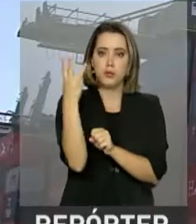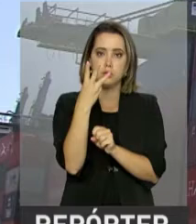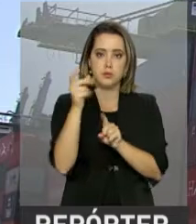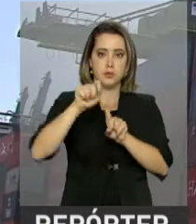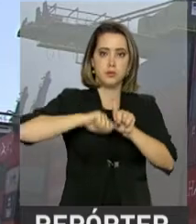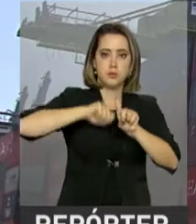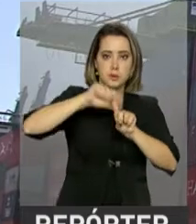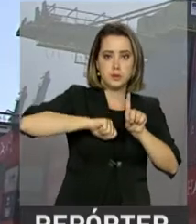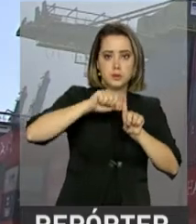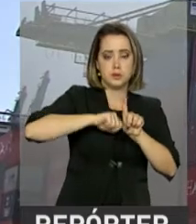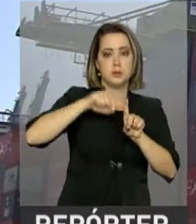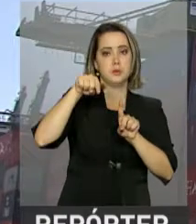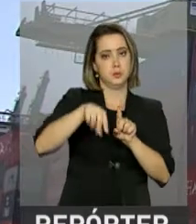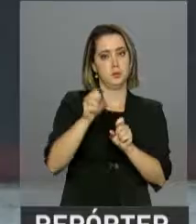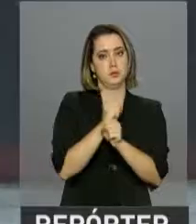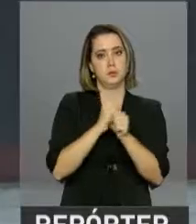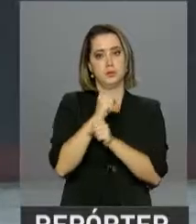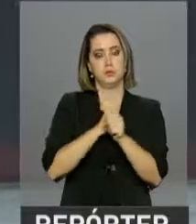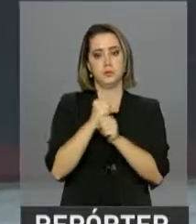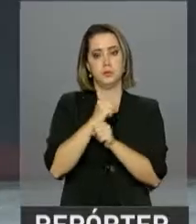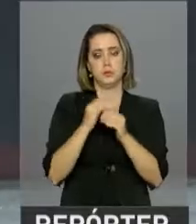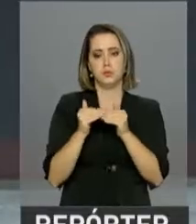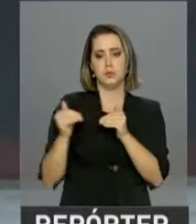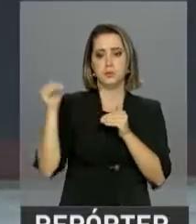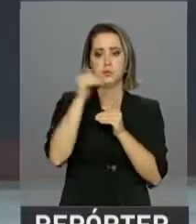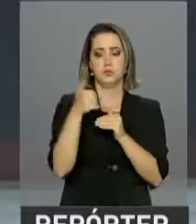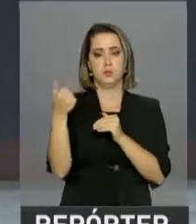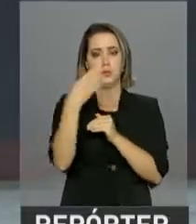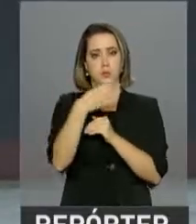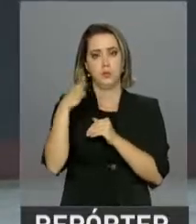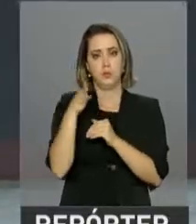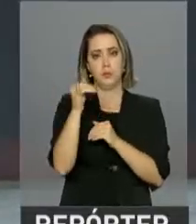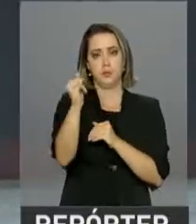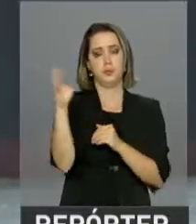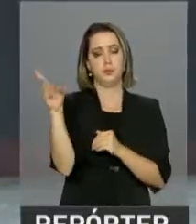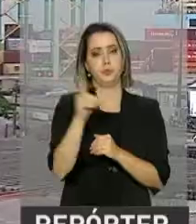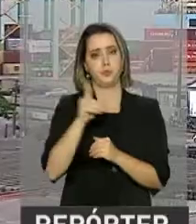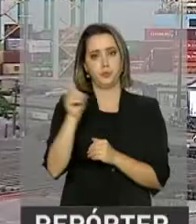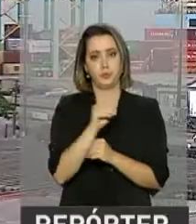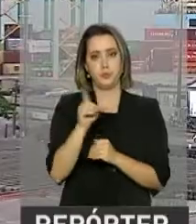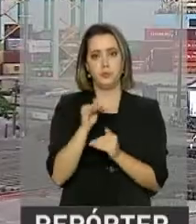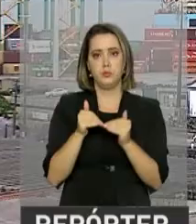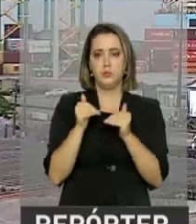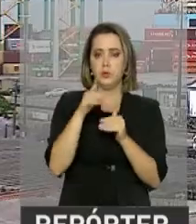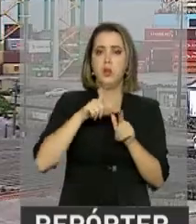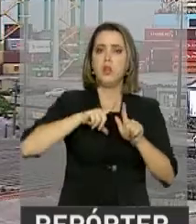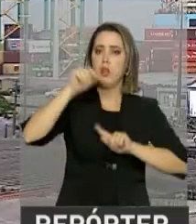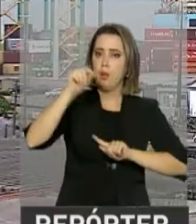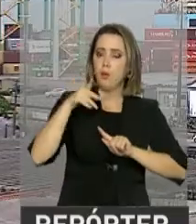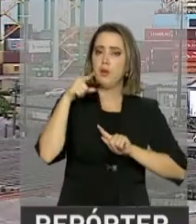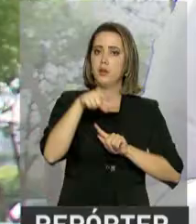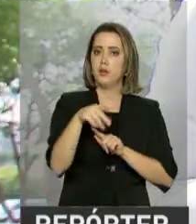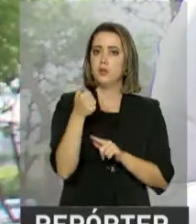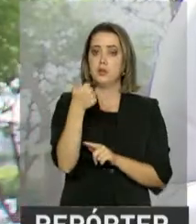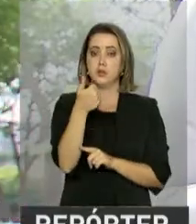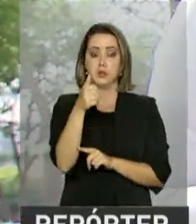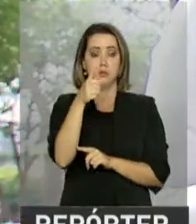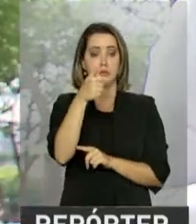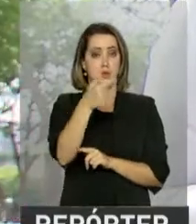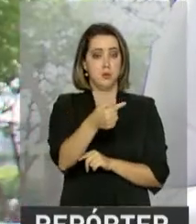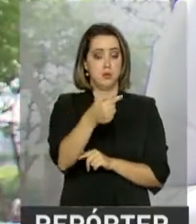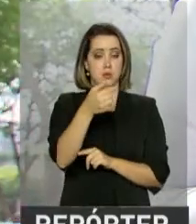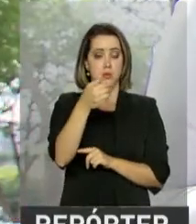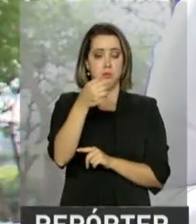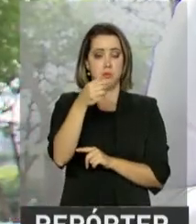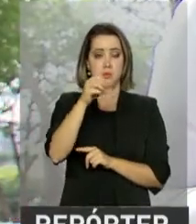superou os 14 bilhões de dólares que é o recorde para o período desde o início da série histórica em 1989 as exportações